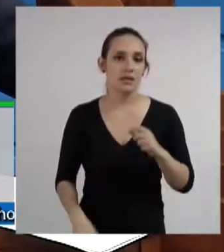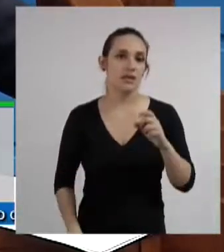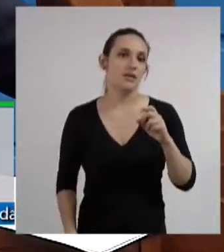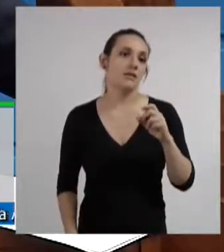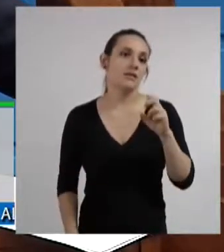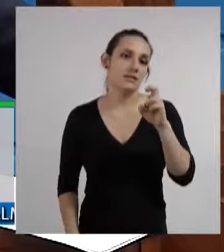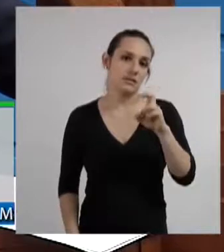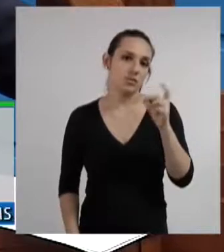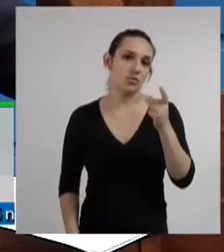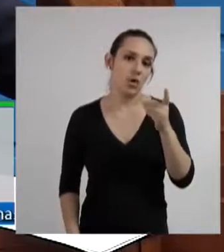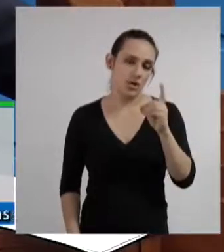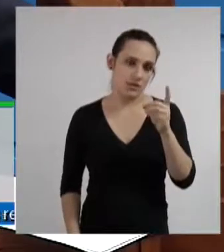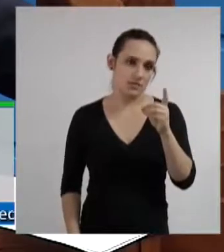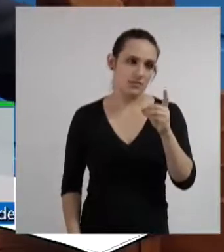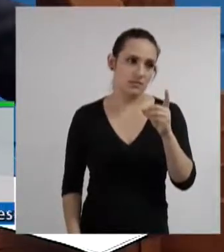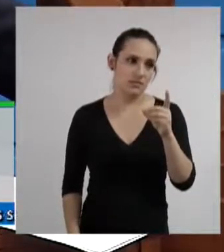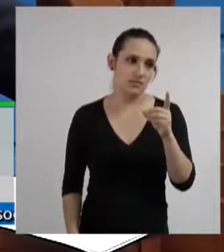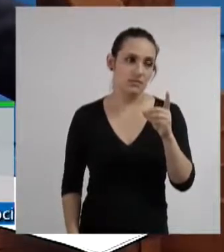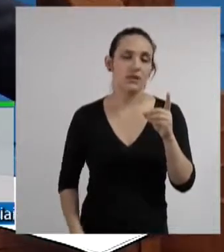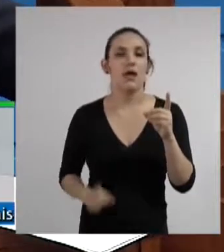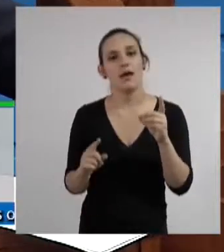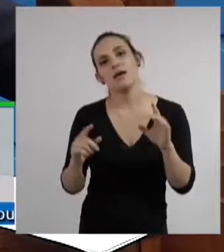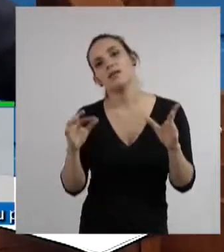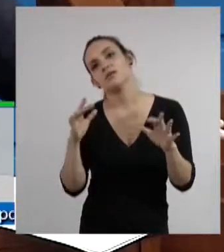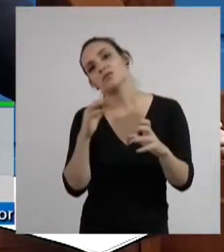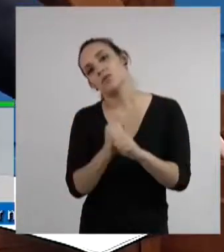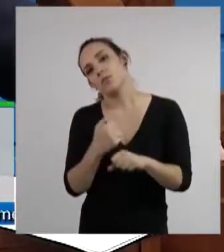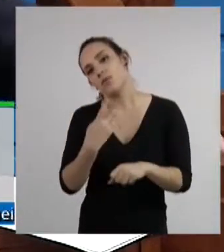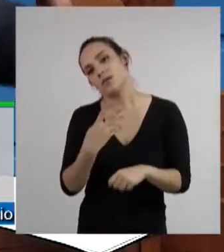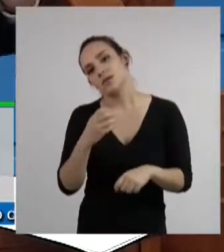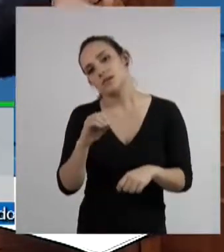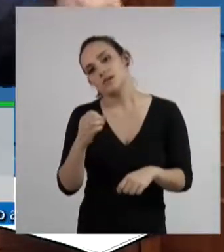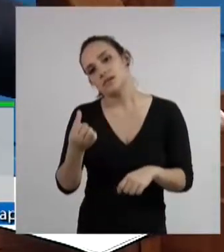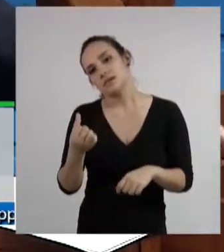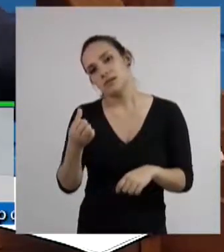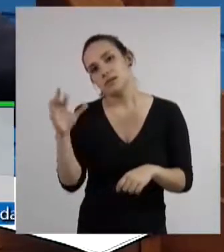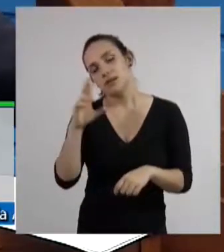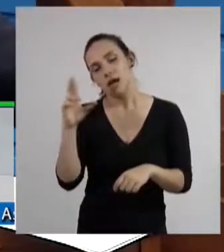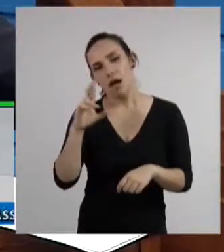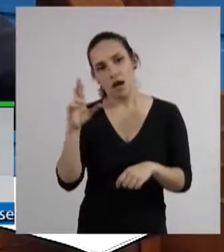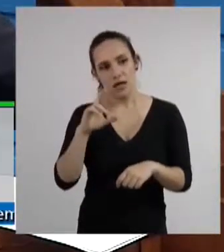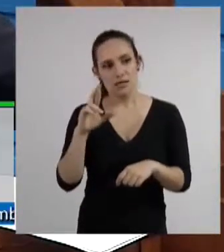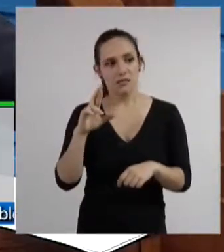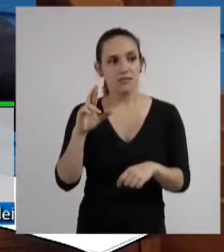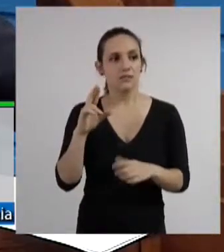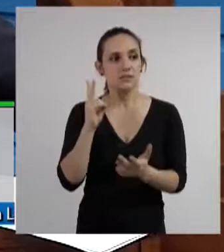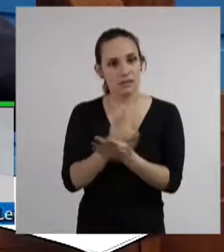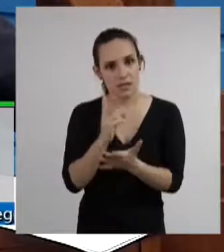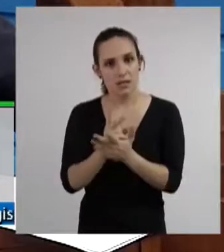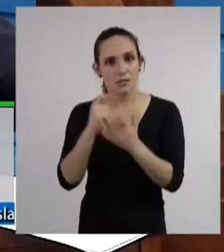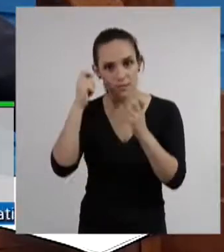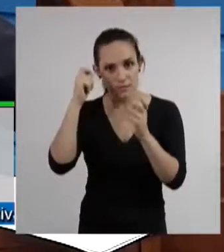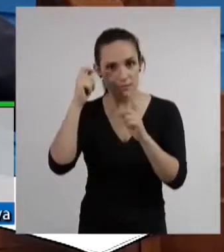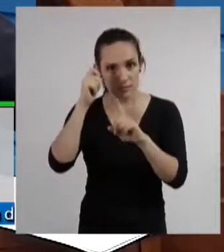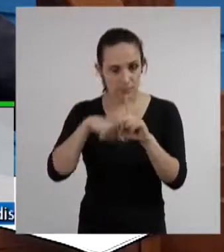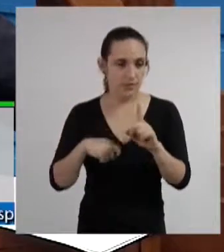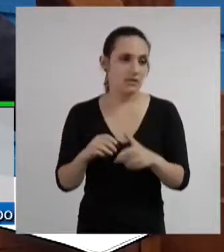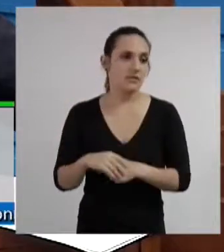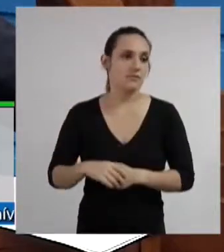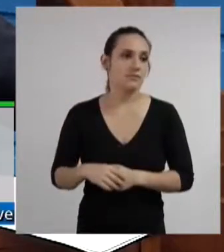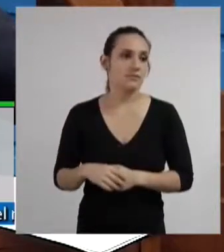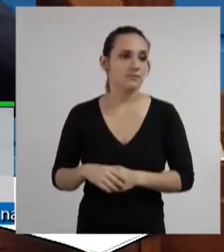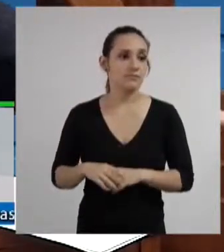por mês. E nós temos aqui no Brasil, ou tínhamos o ano passado, porque o dado é do ano